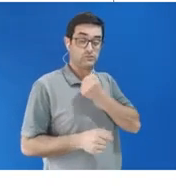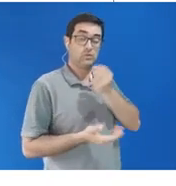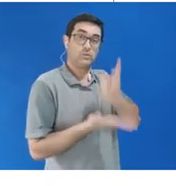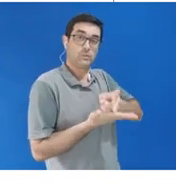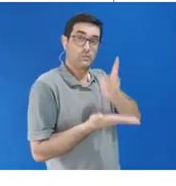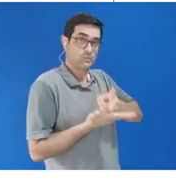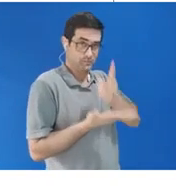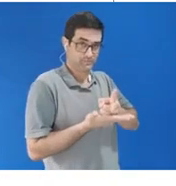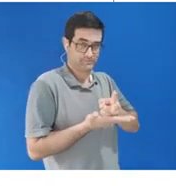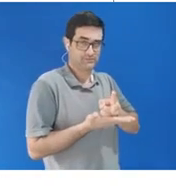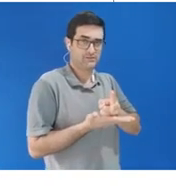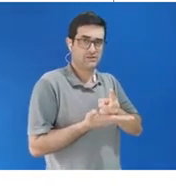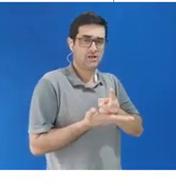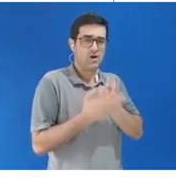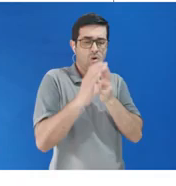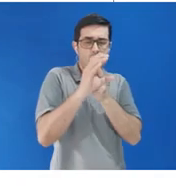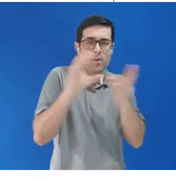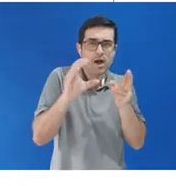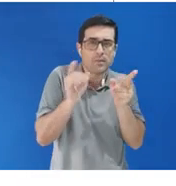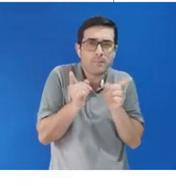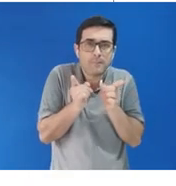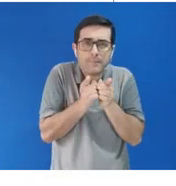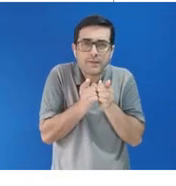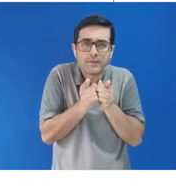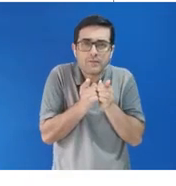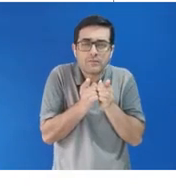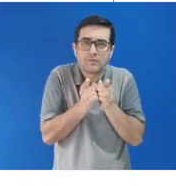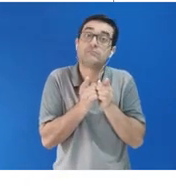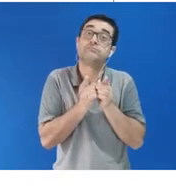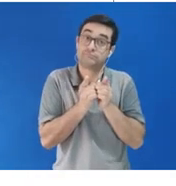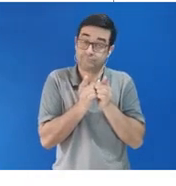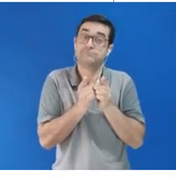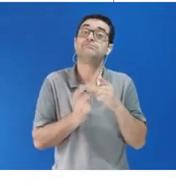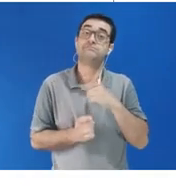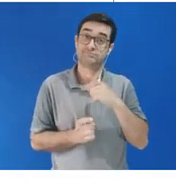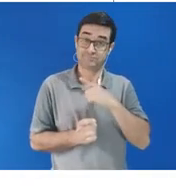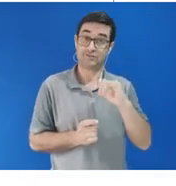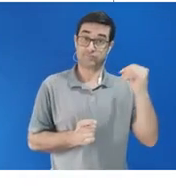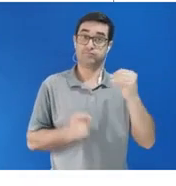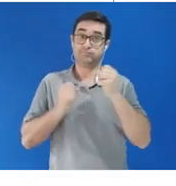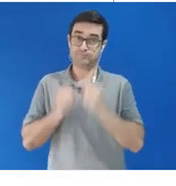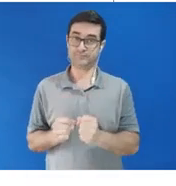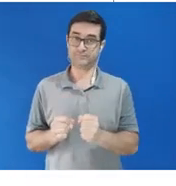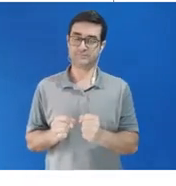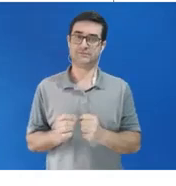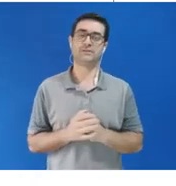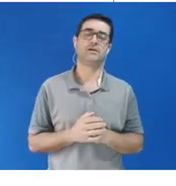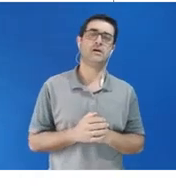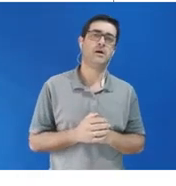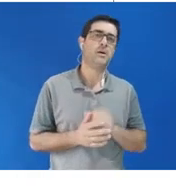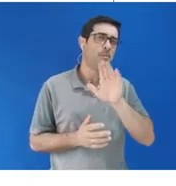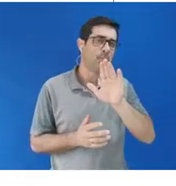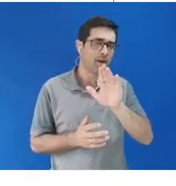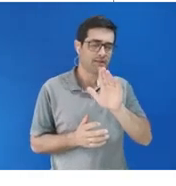se eu tiver um raio muito pequeno, eu também vou ter uma energia potencial. Então, quanto